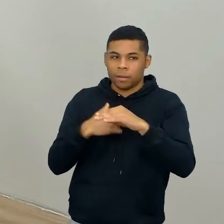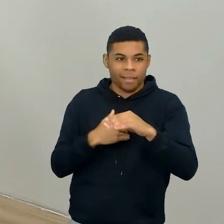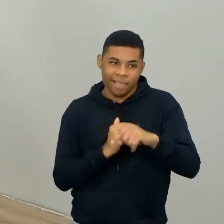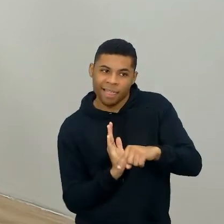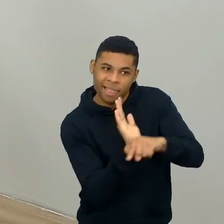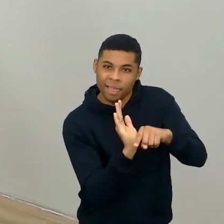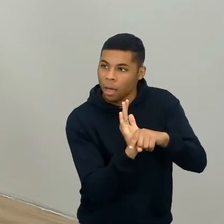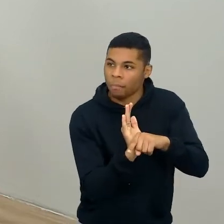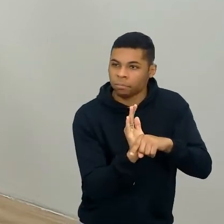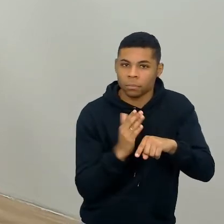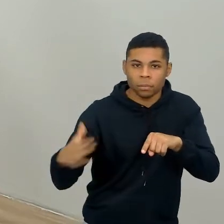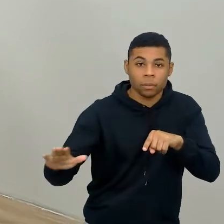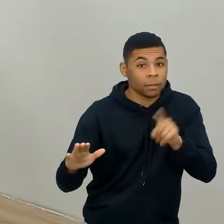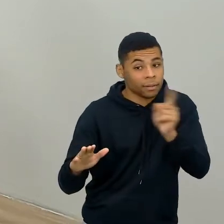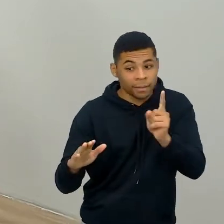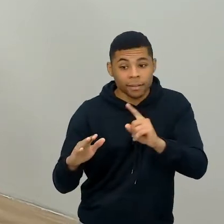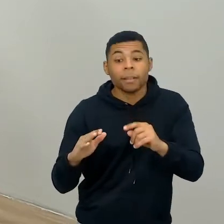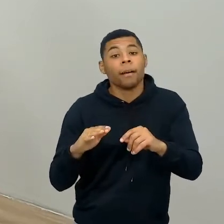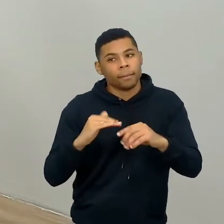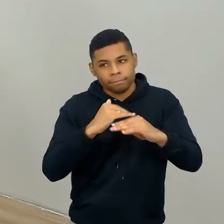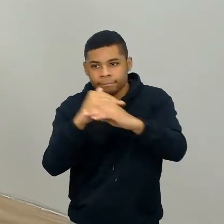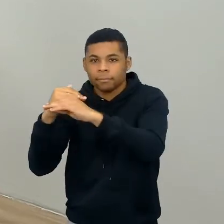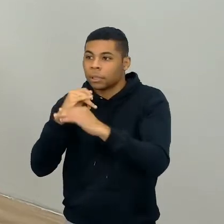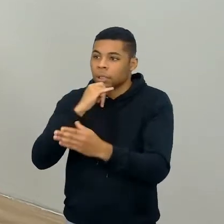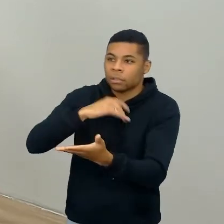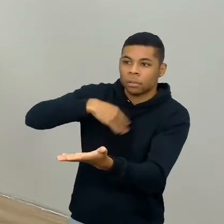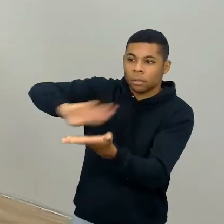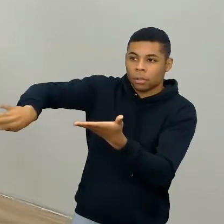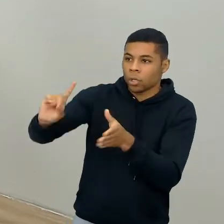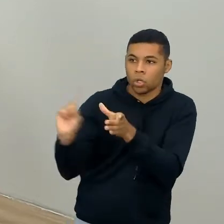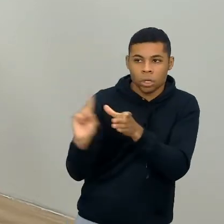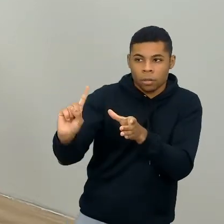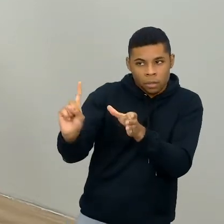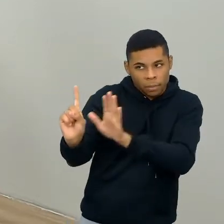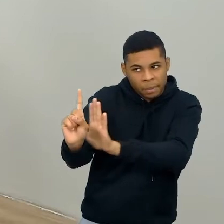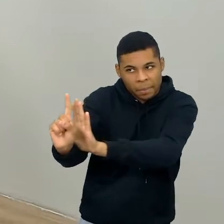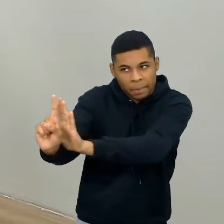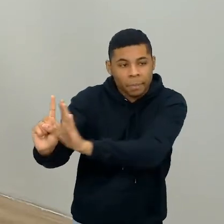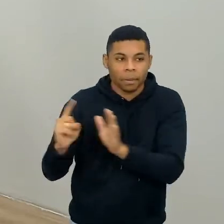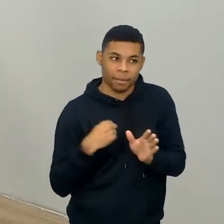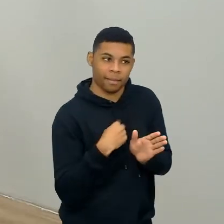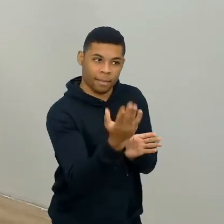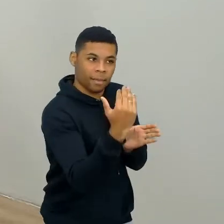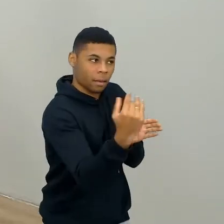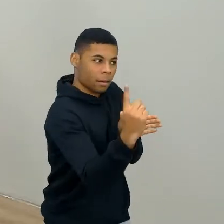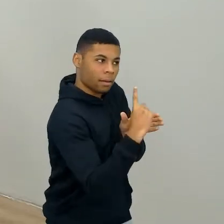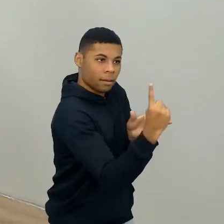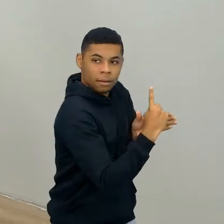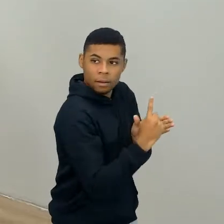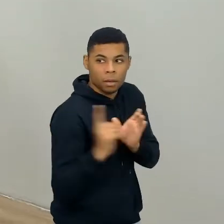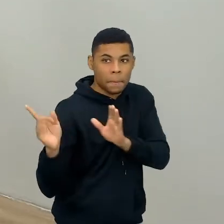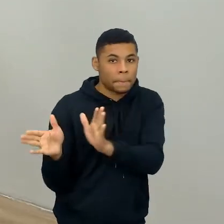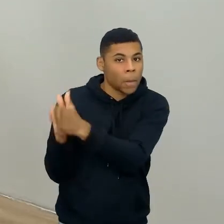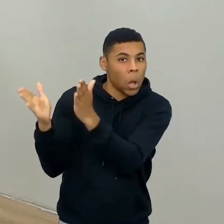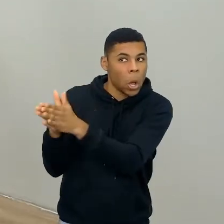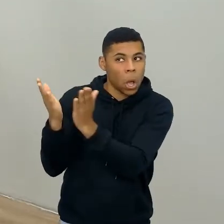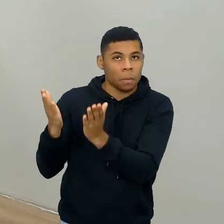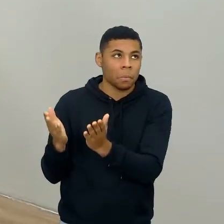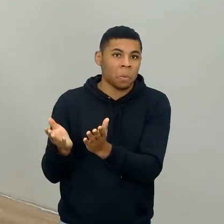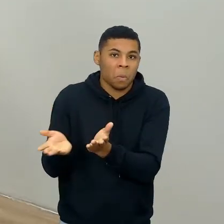não pode ser segregada e tratada de uma forma prejudicial se ela for pobre, se ela tiver